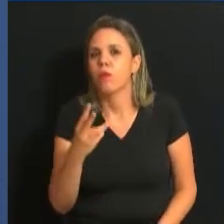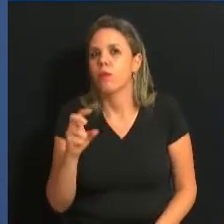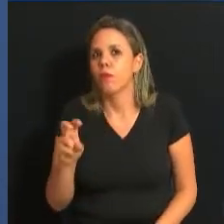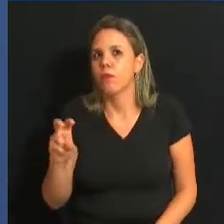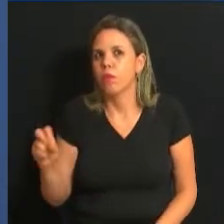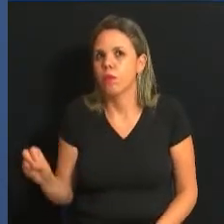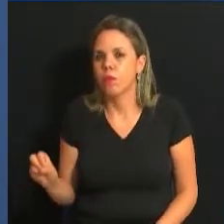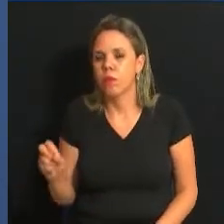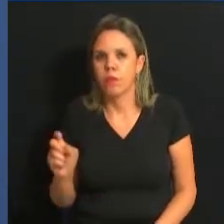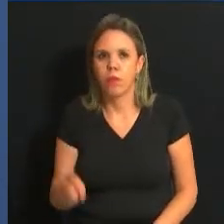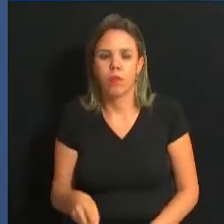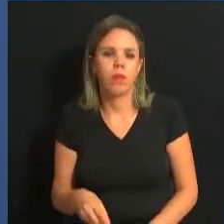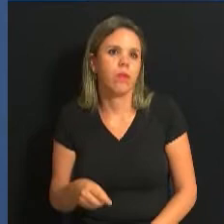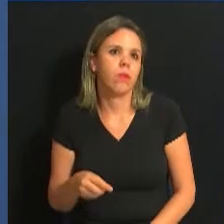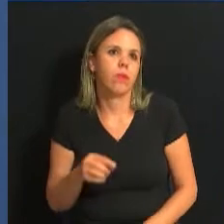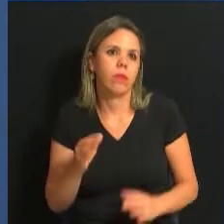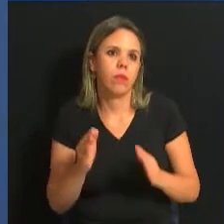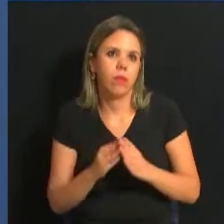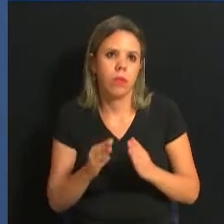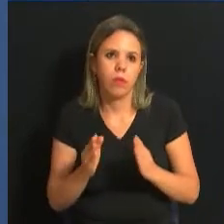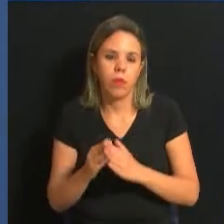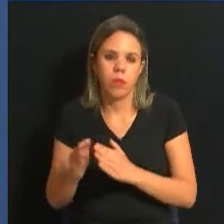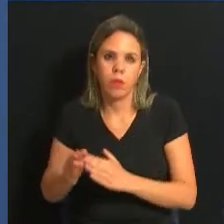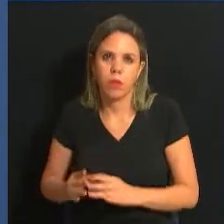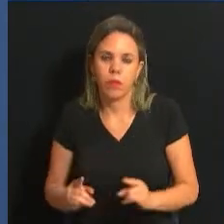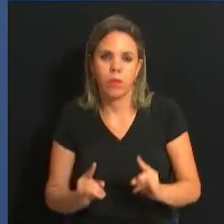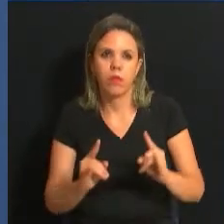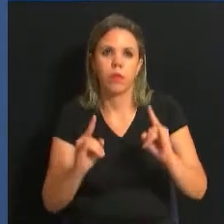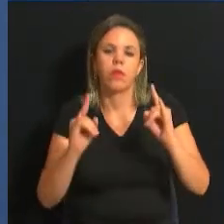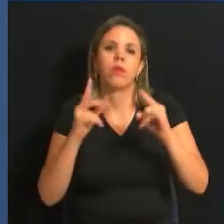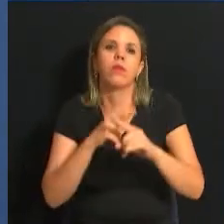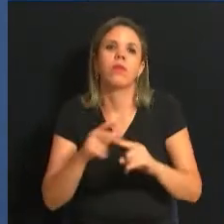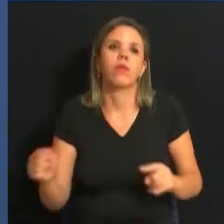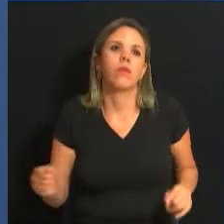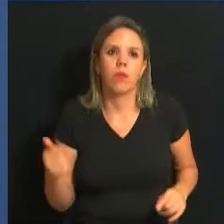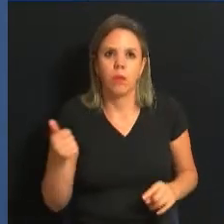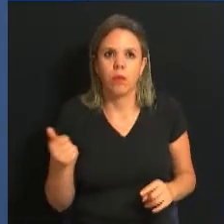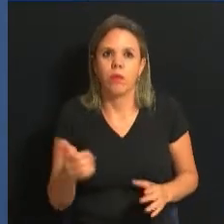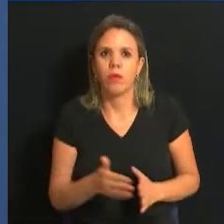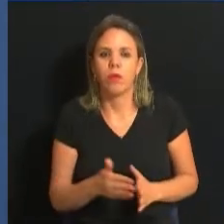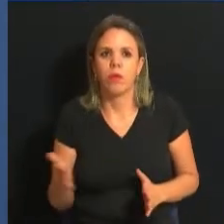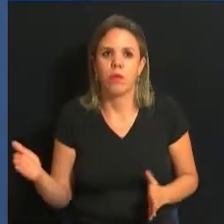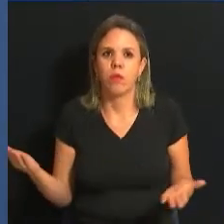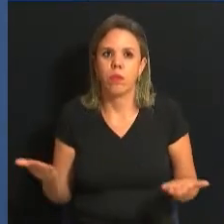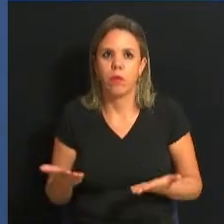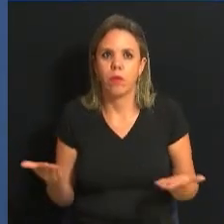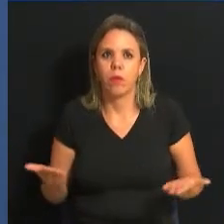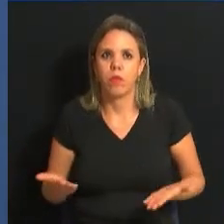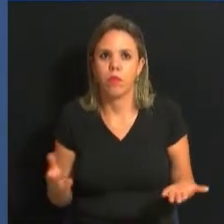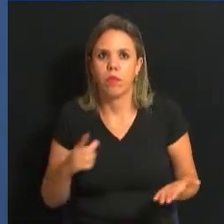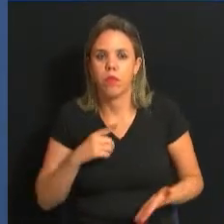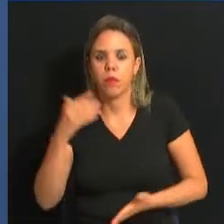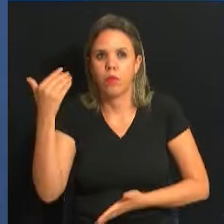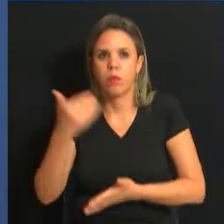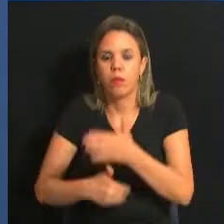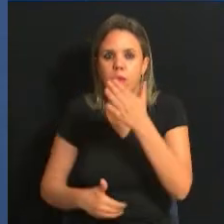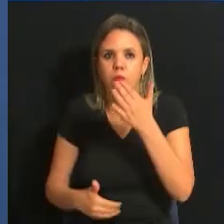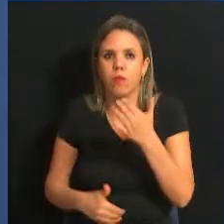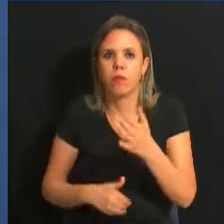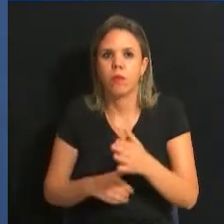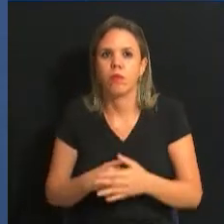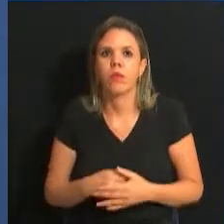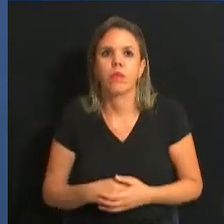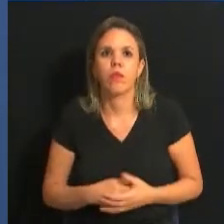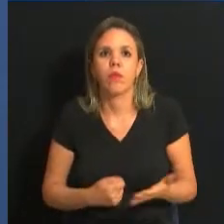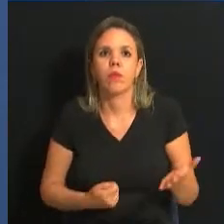305.744 são para imóveis residenciais e o vencimento da primeira parcela é hoje, mas tem desconto para quem pagar